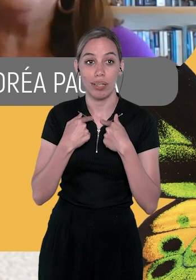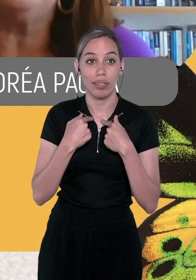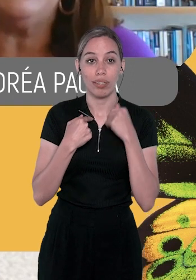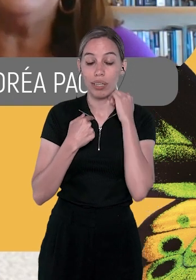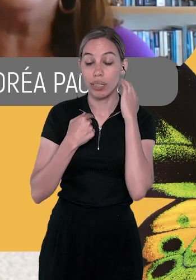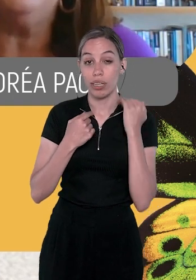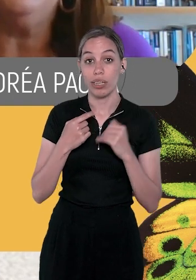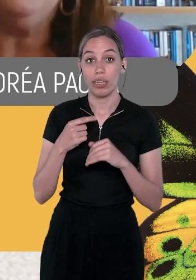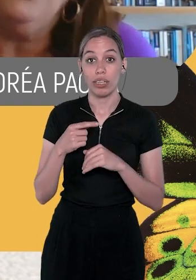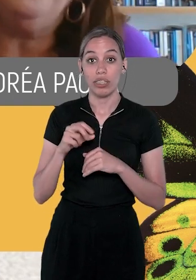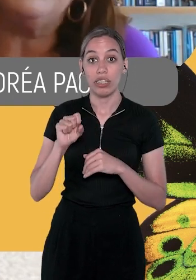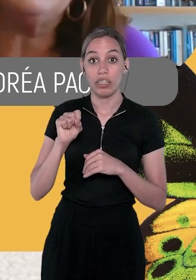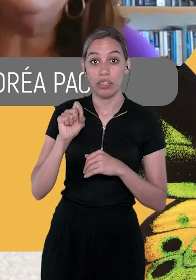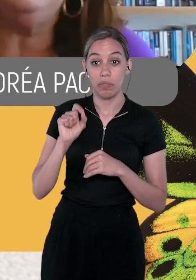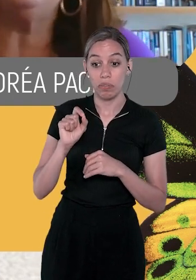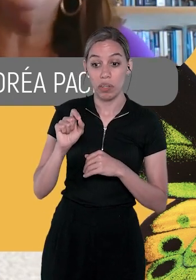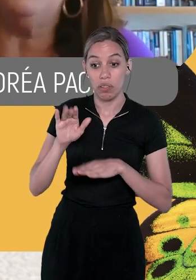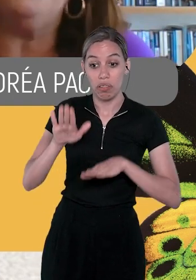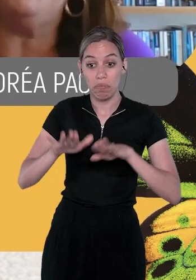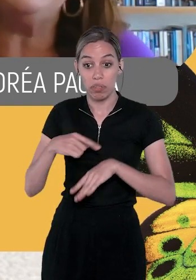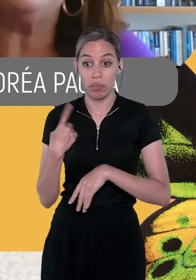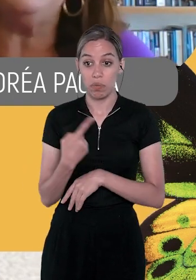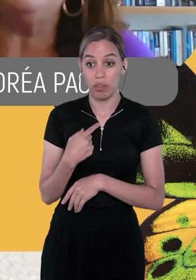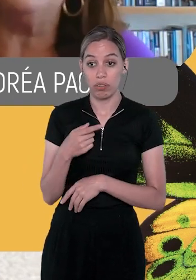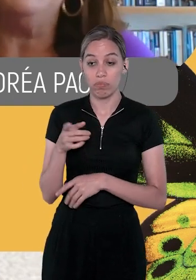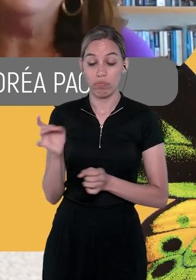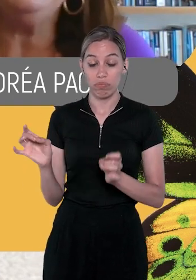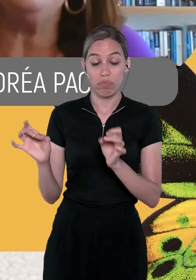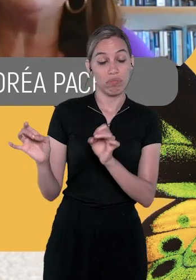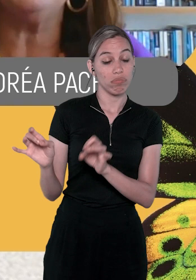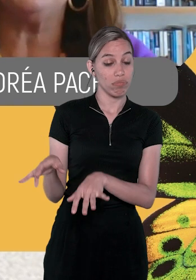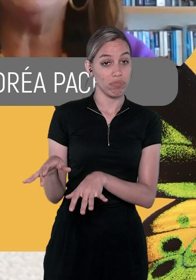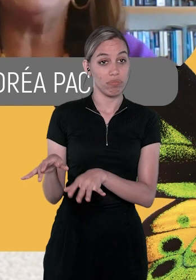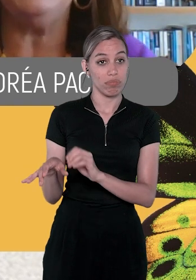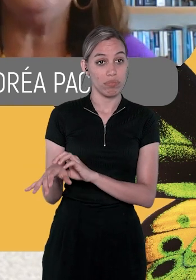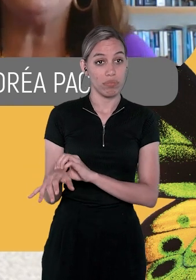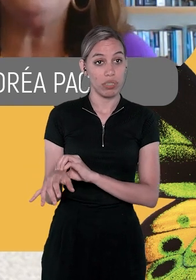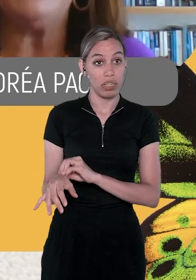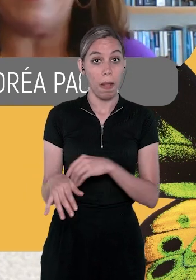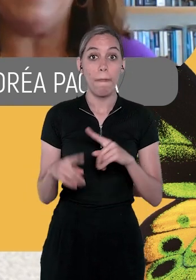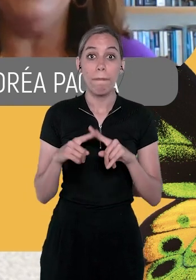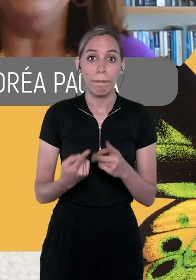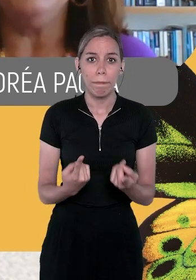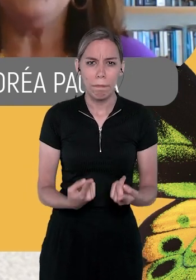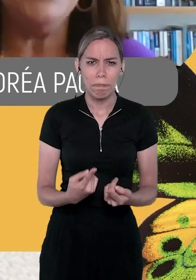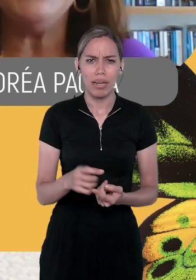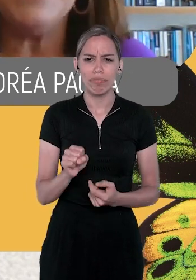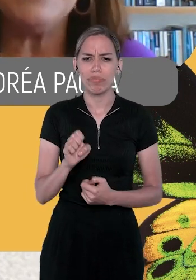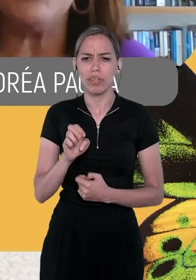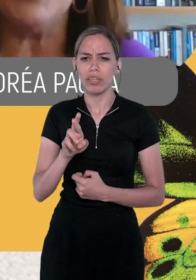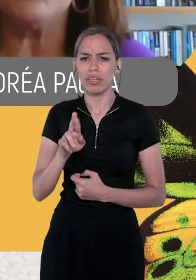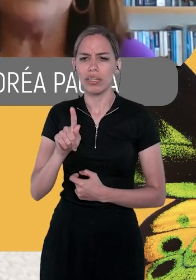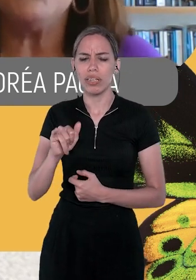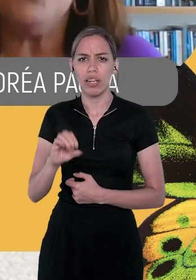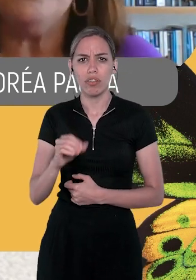tenhamos sepultado ou por cinismo ou por pessimismo. Então, o Sérgio conseguiu juntar todas